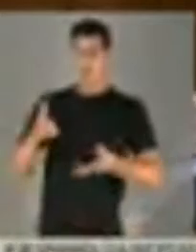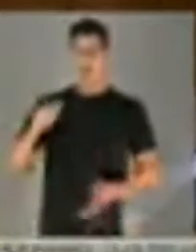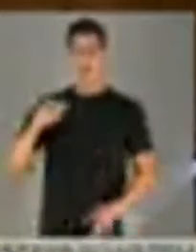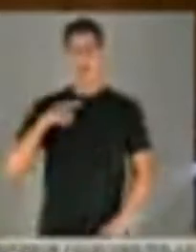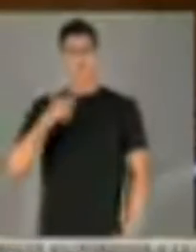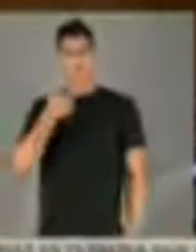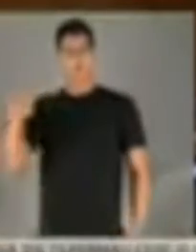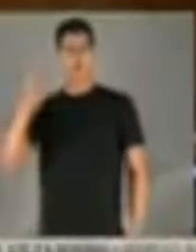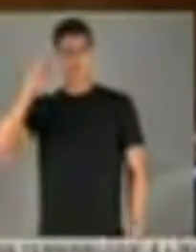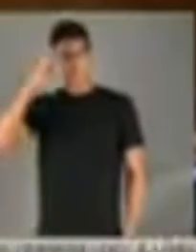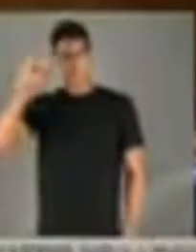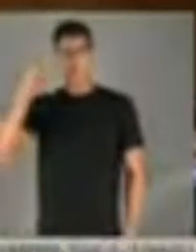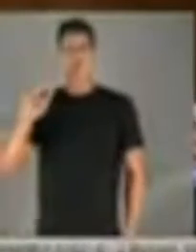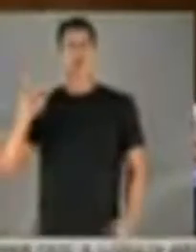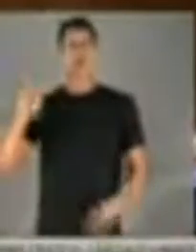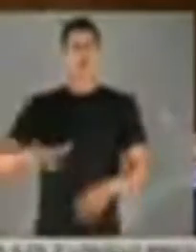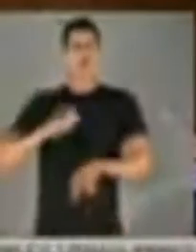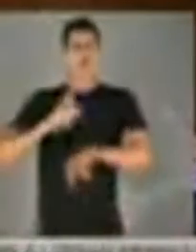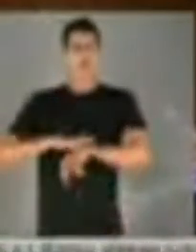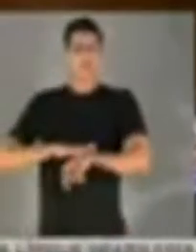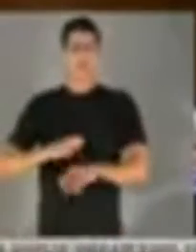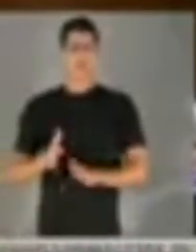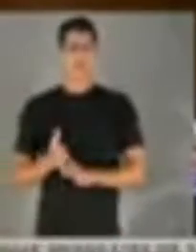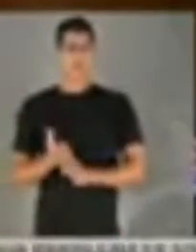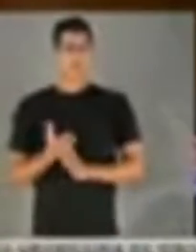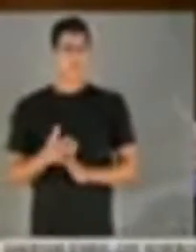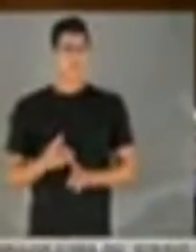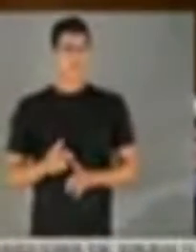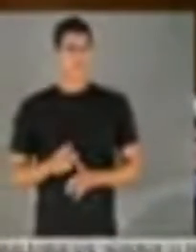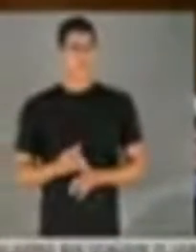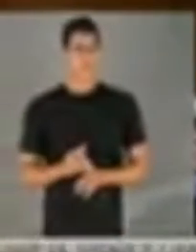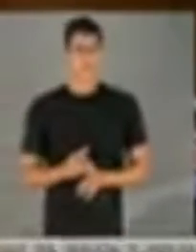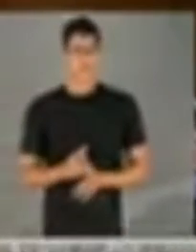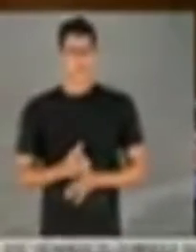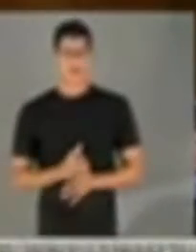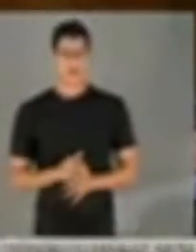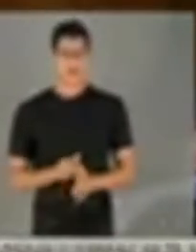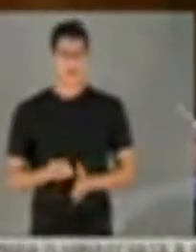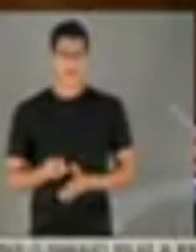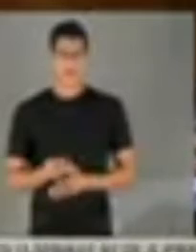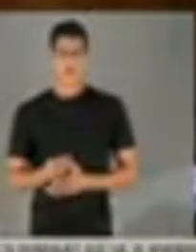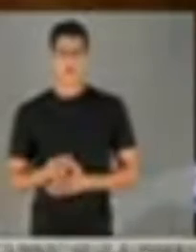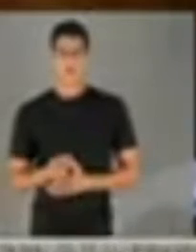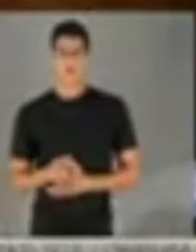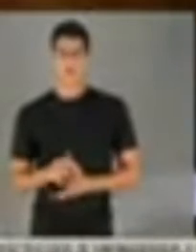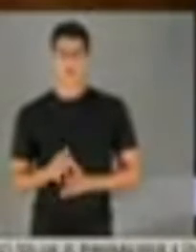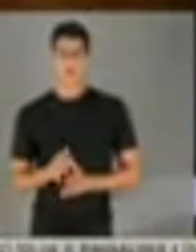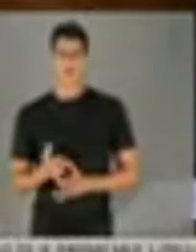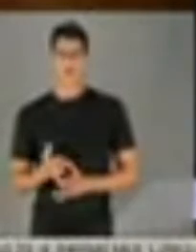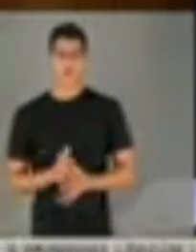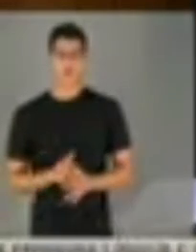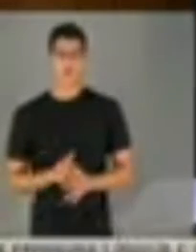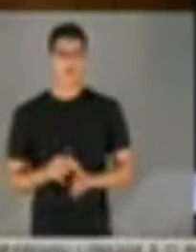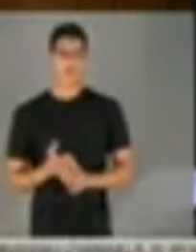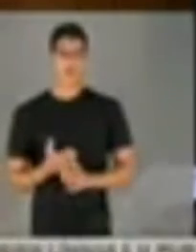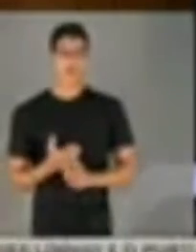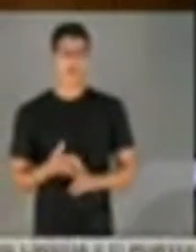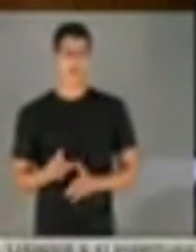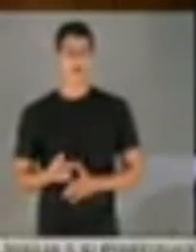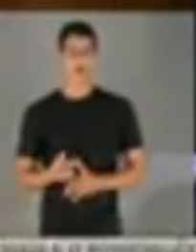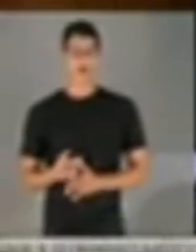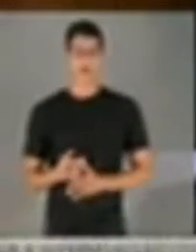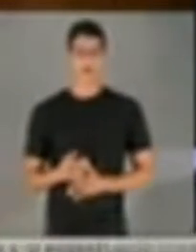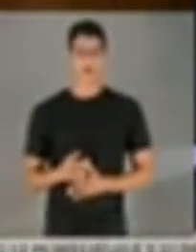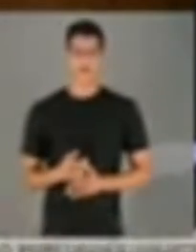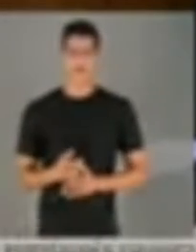Garten. Então, é nessa condição que ele é convocado. A referência ao pastor Silas Malafaia,